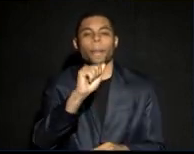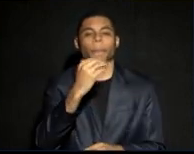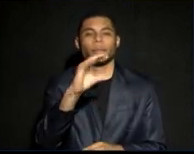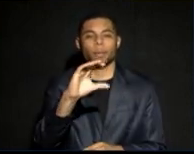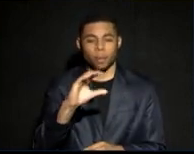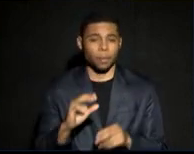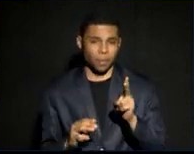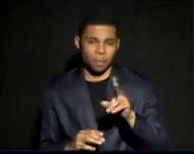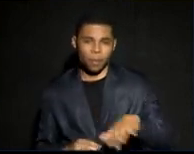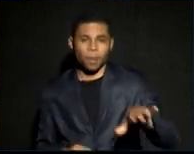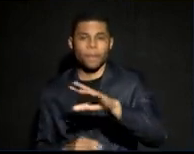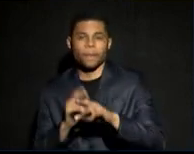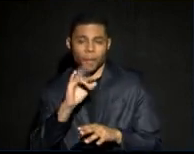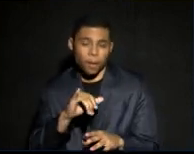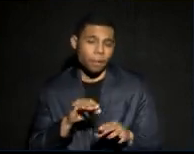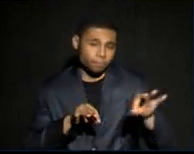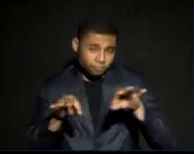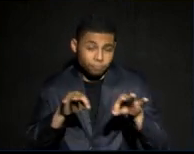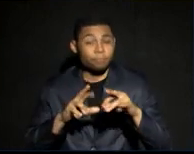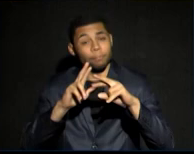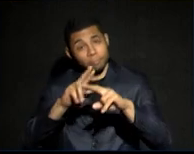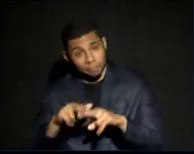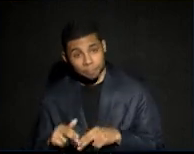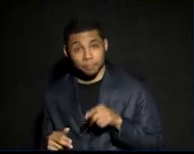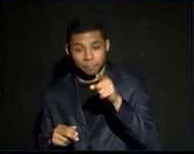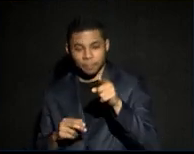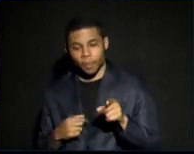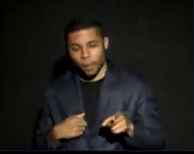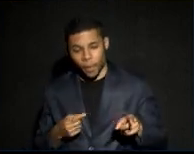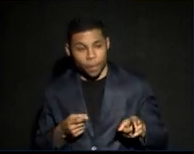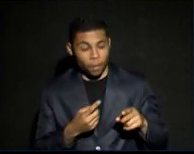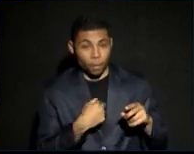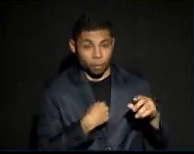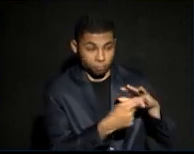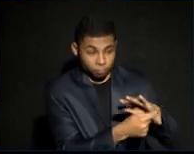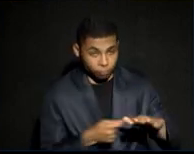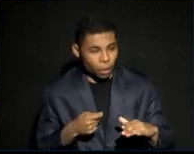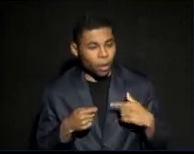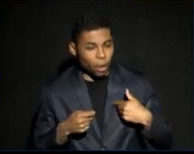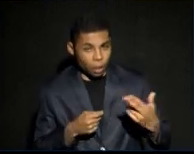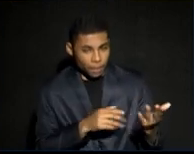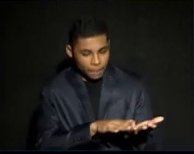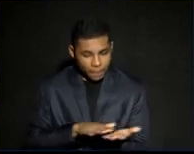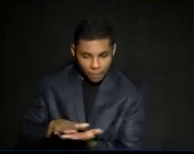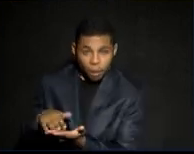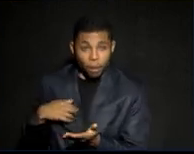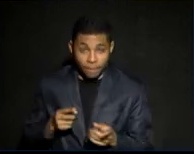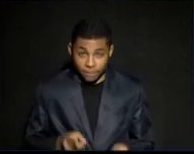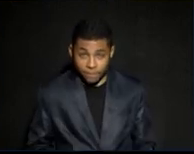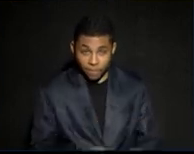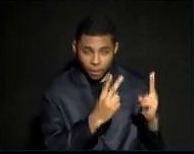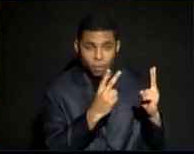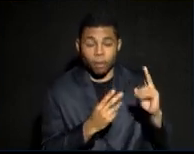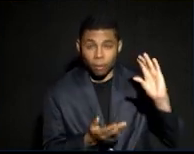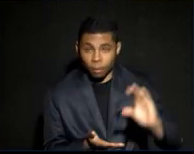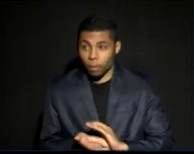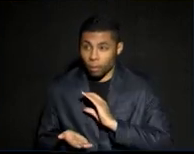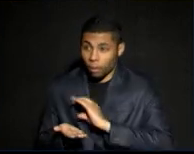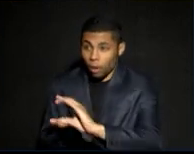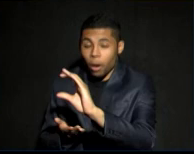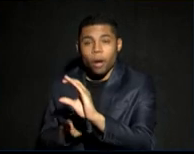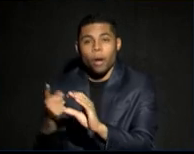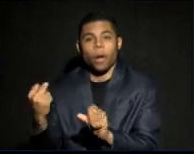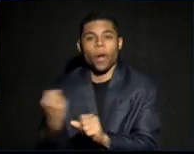ABC tá com projeto contratado então vocês vender um ativo e focar os resultados da venda em infraestrutura em